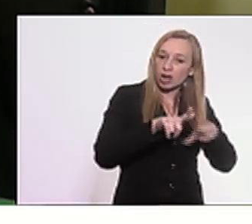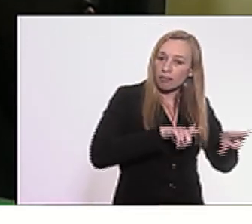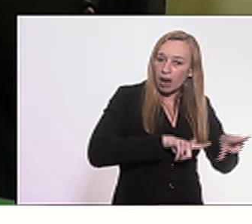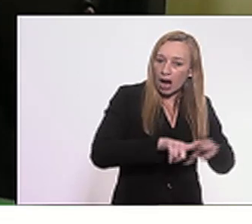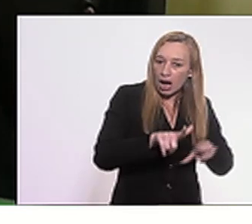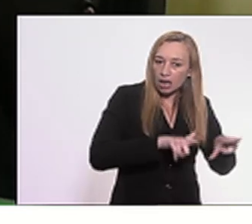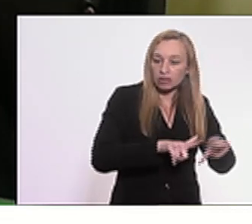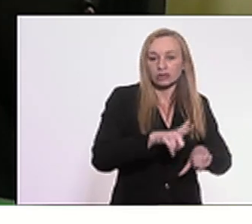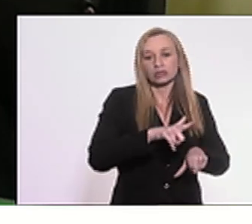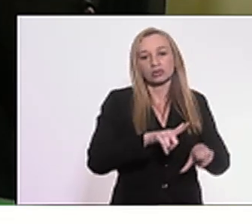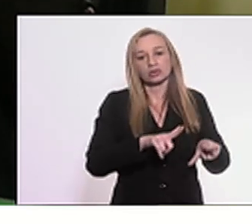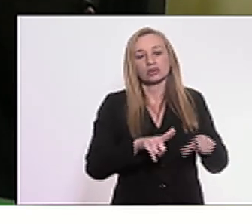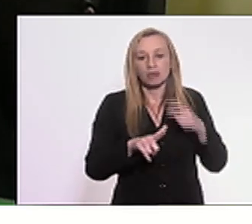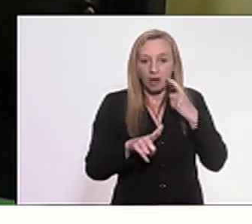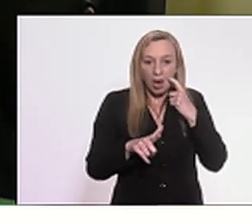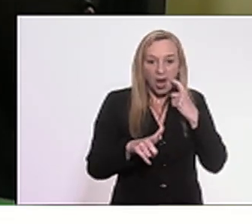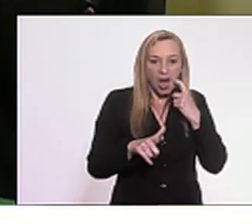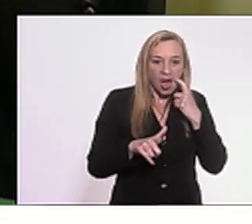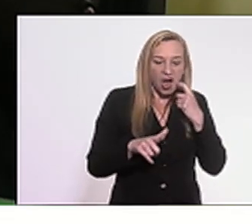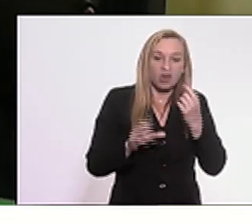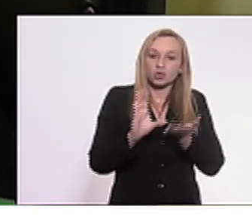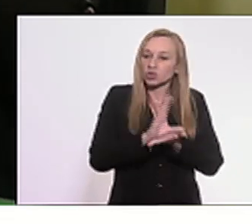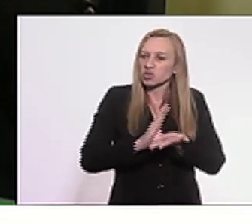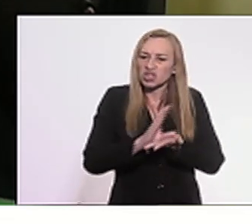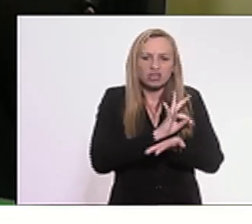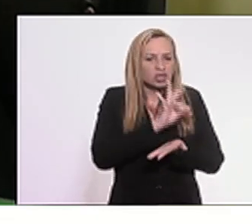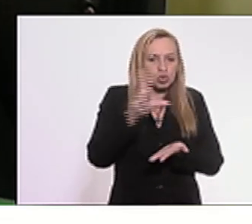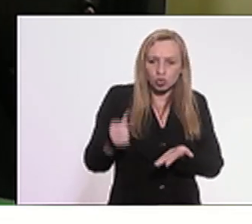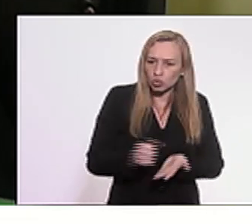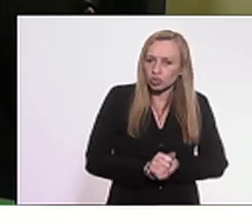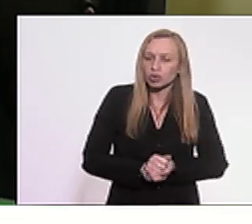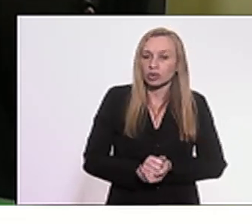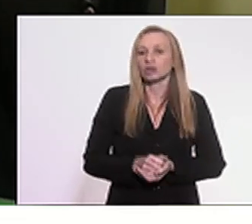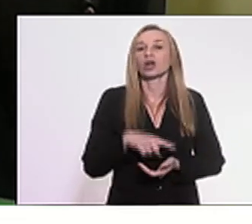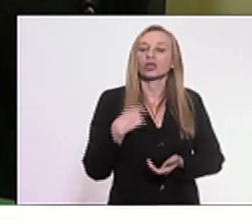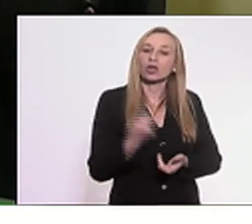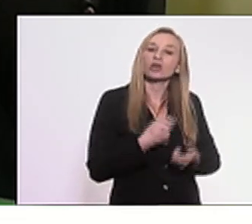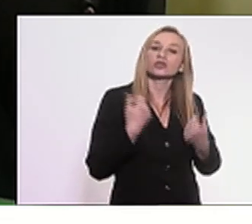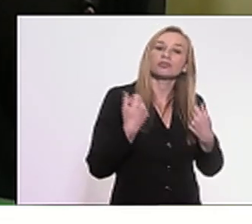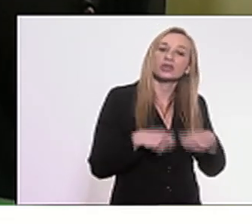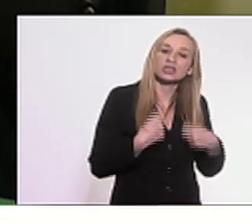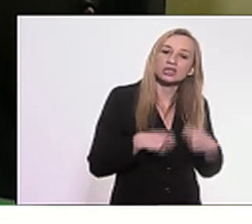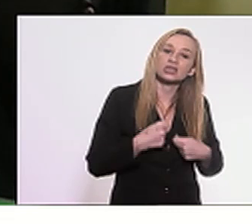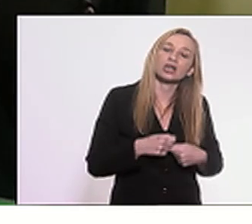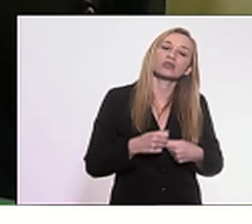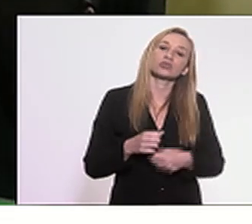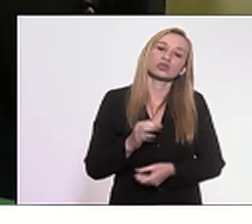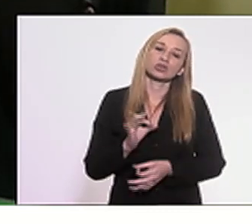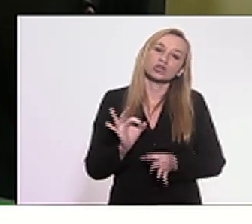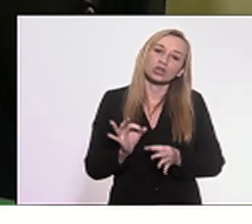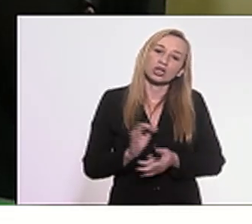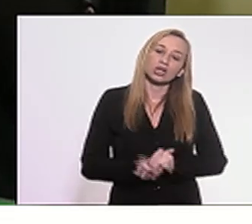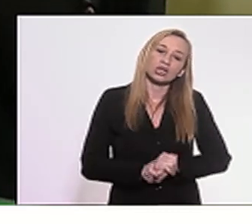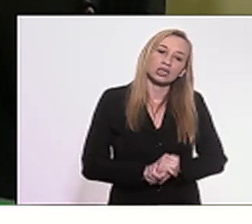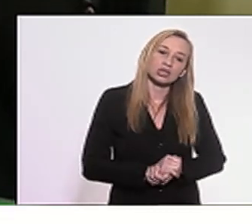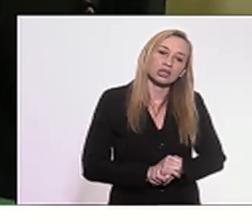sejam nas questões dos conselhos, enfim. A gente precisa justamente trazer essa discussão para a